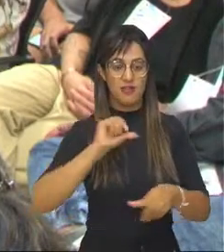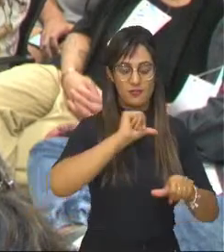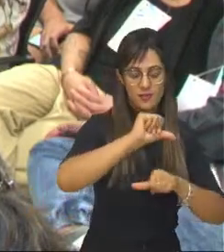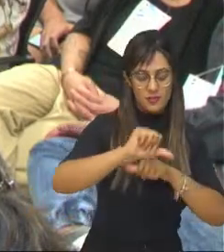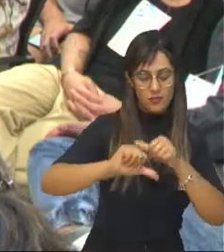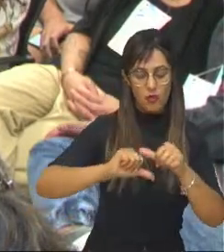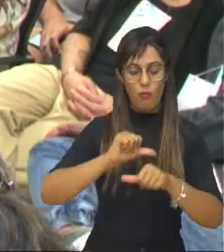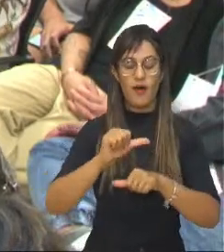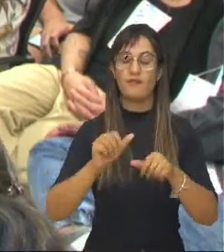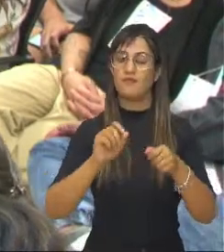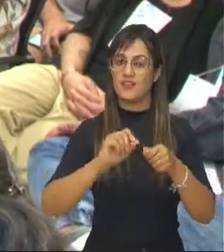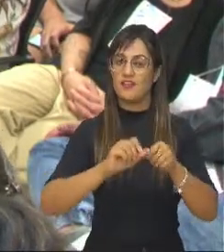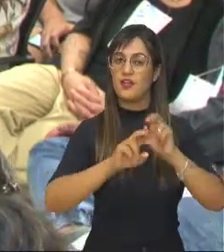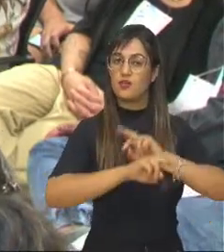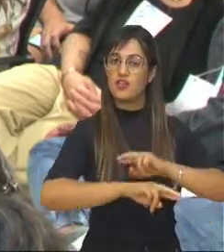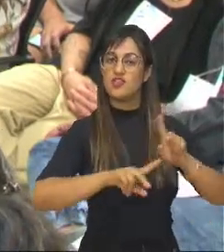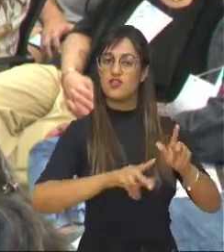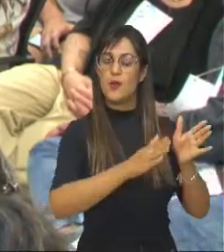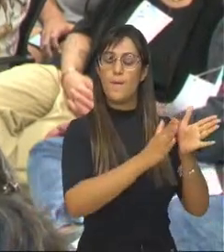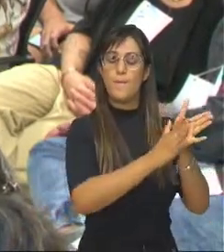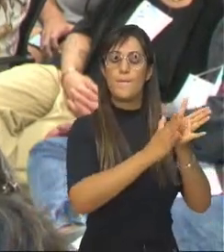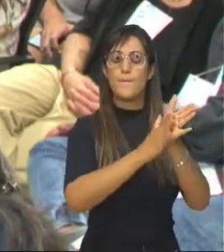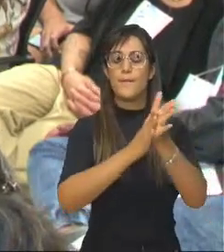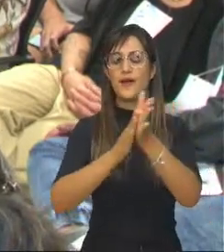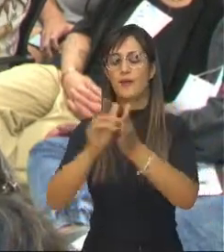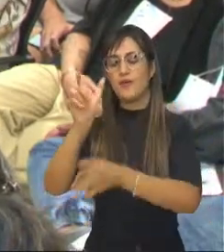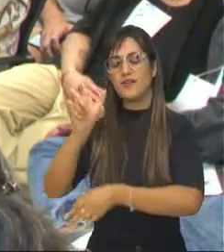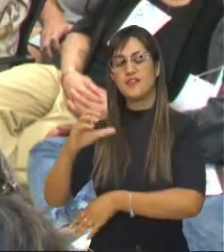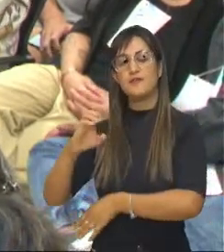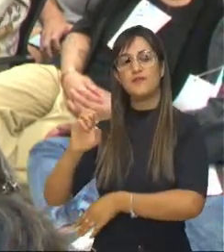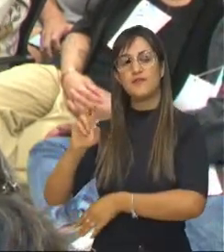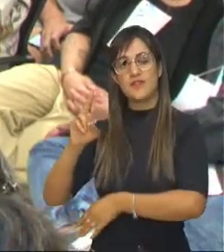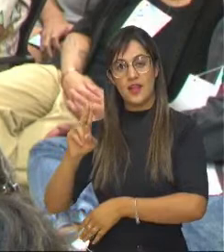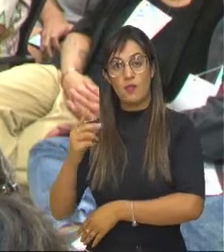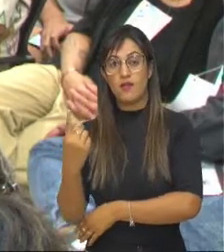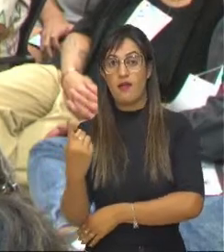Então, parabéns a vocês, principalmente a você, Cel, por ter sido a